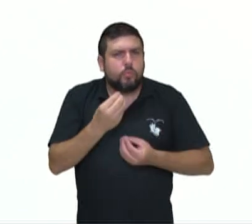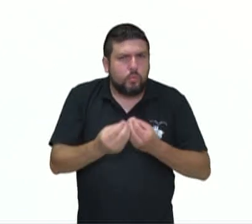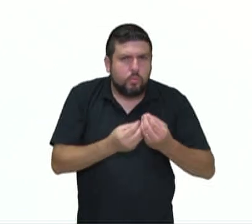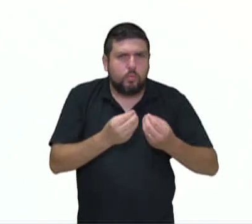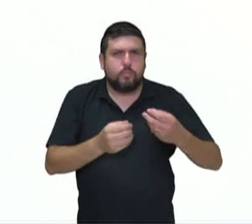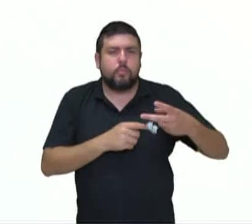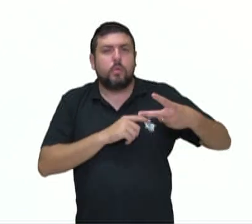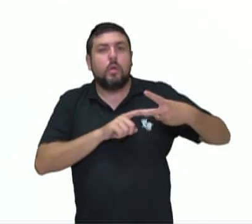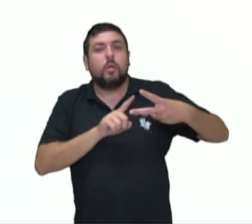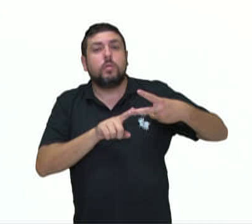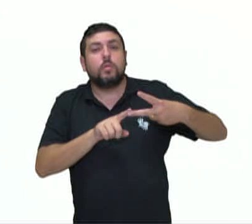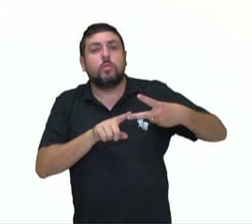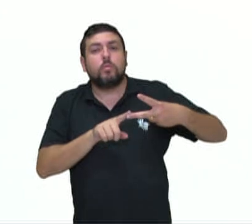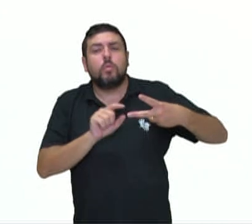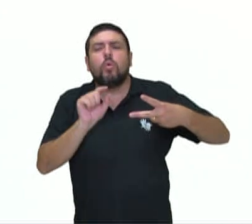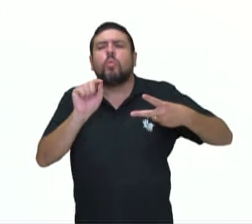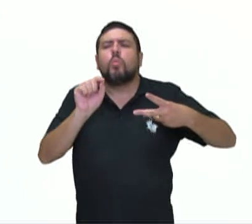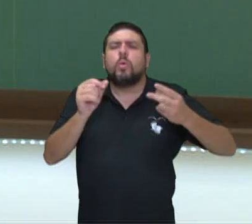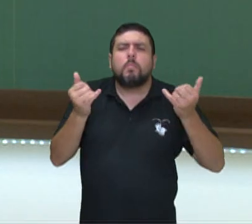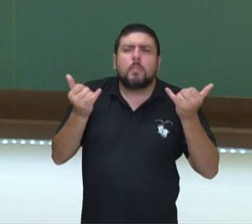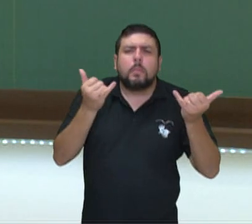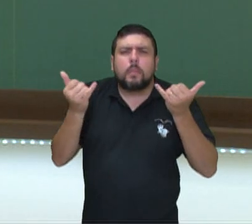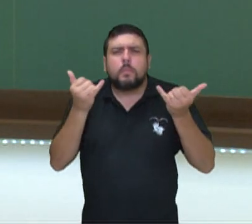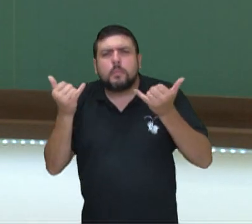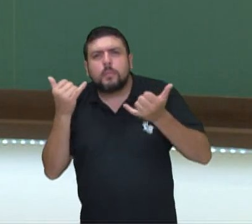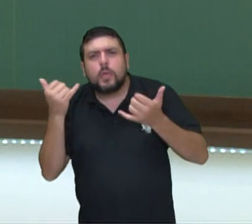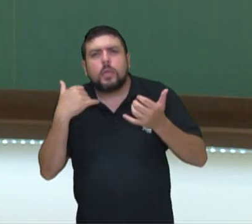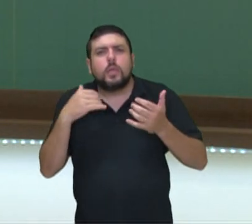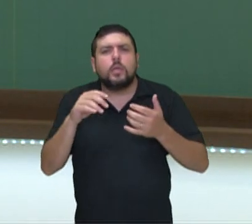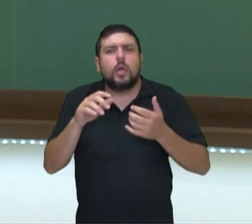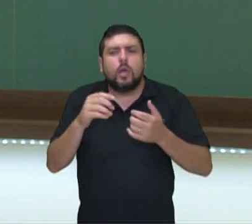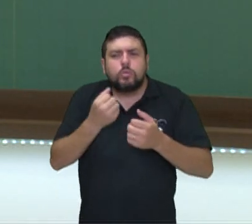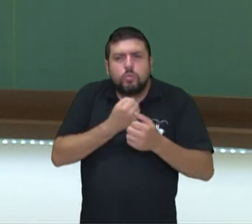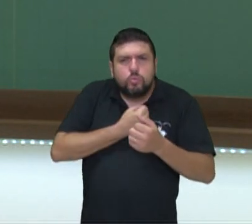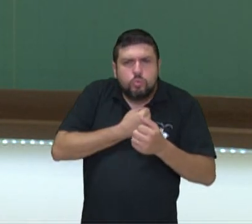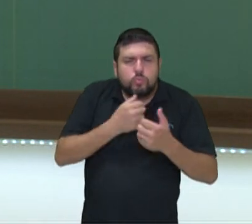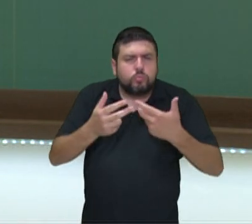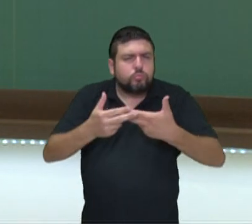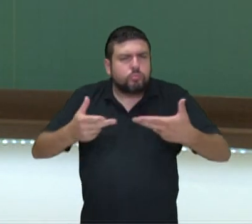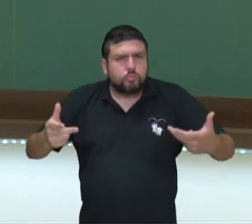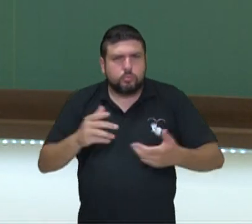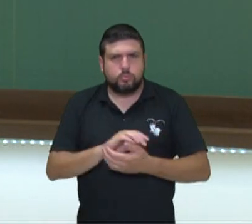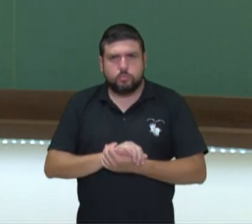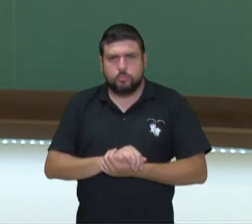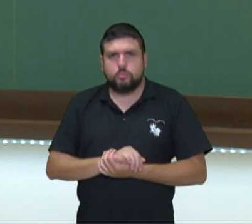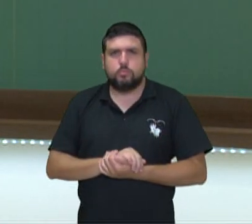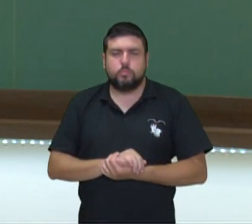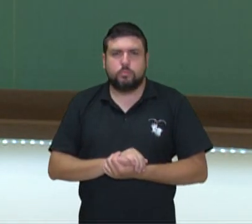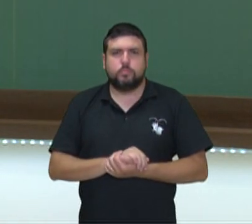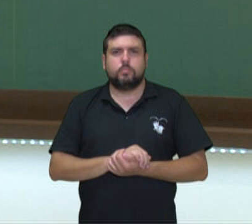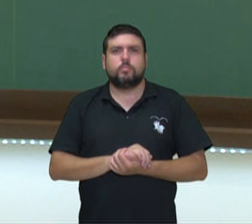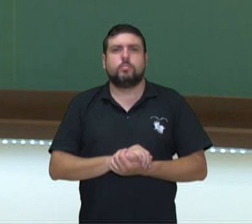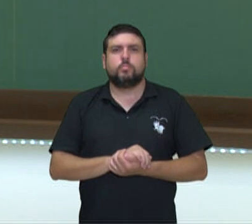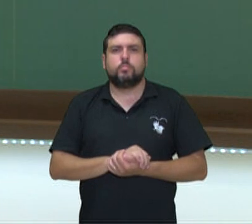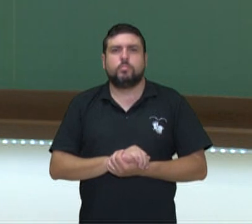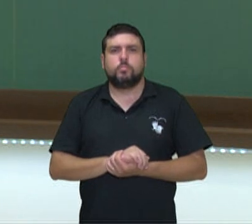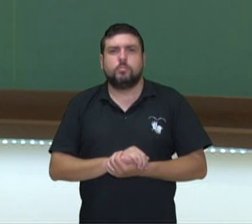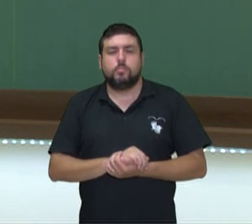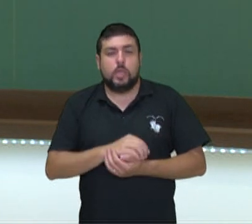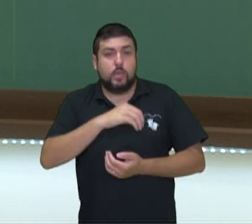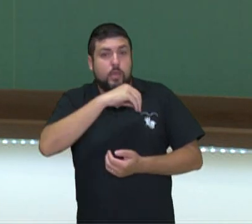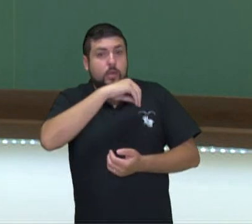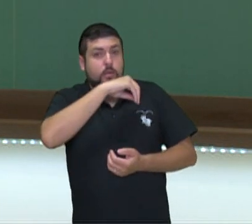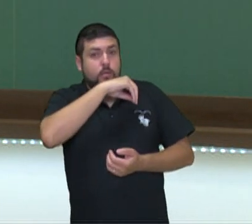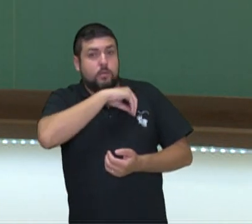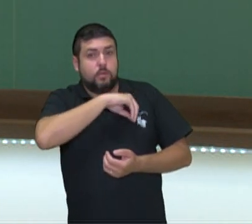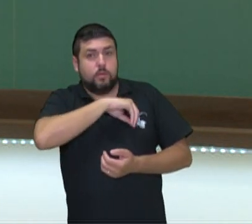estão sendo relacionados aqui para a escrita da nossa função. O salário é